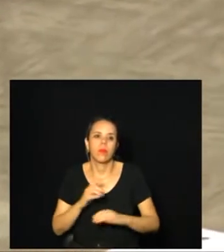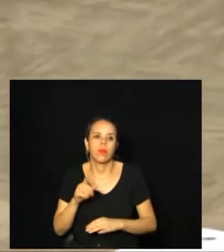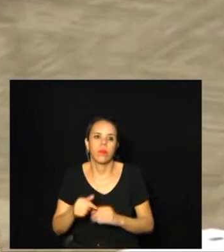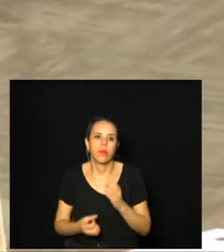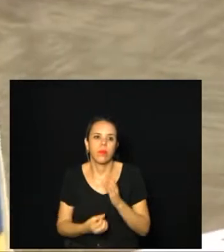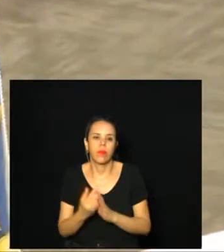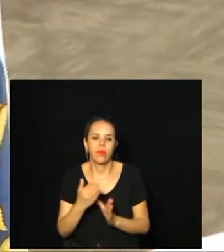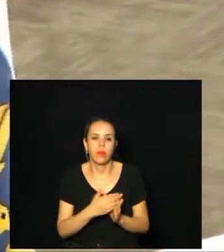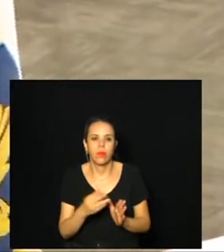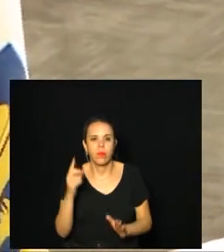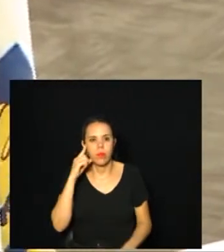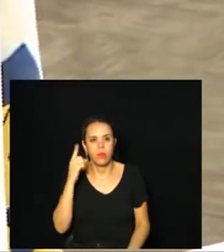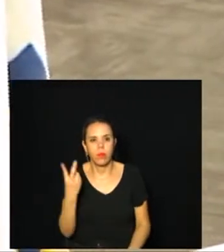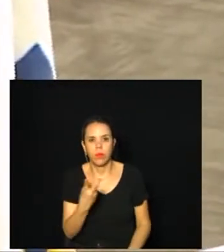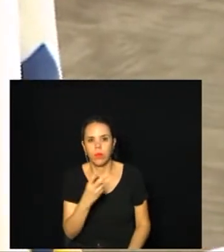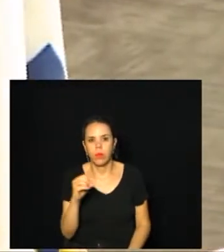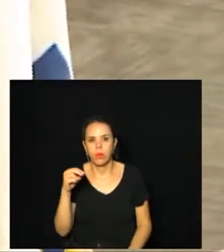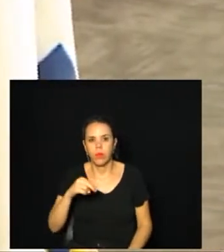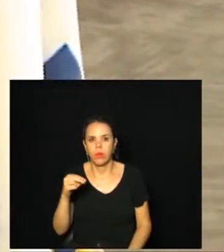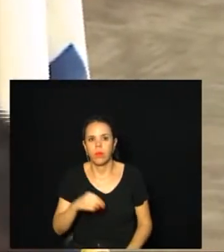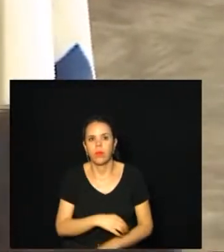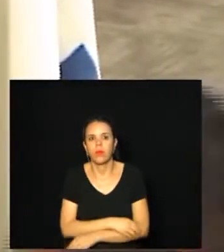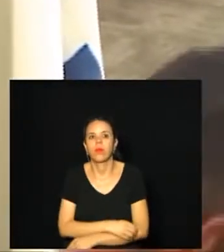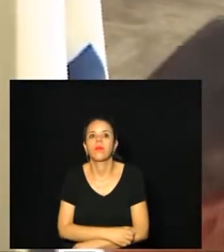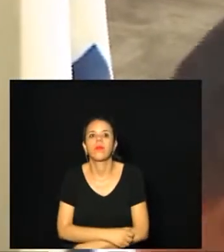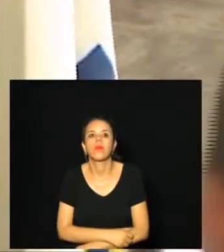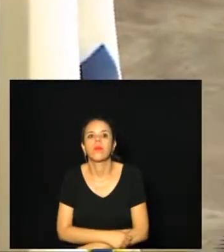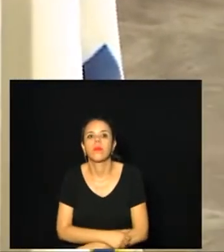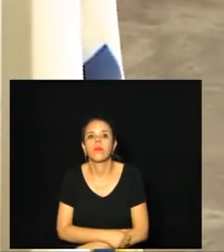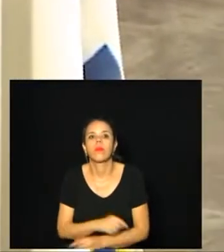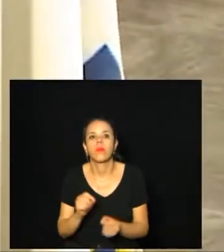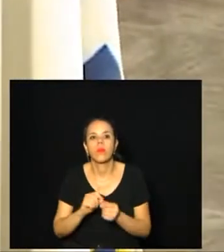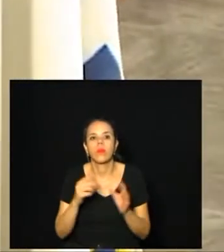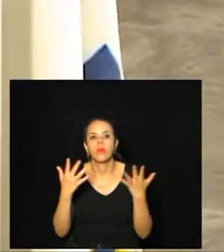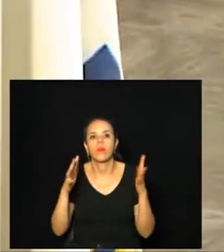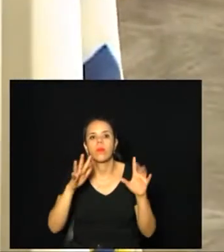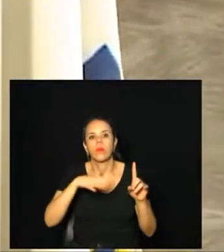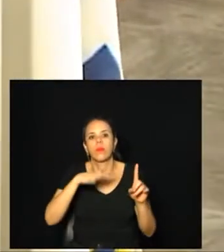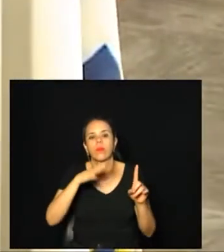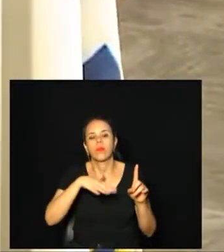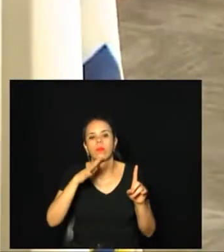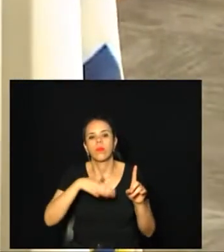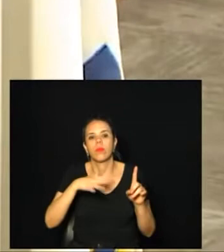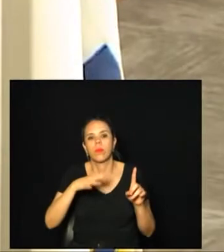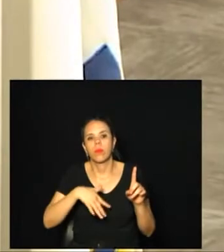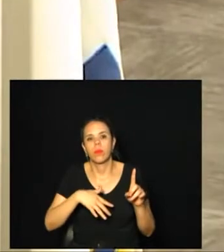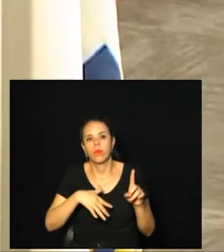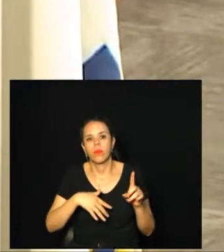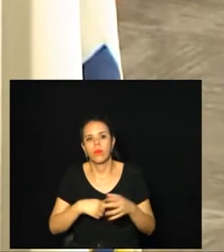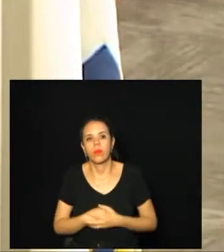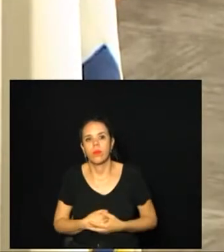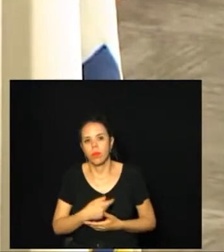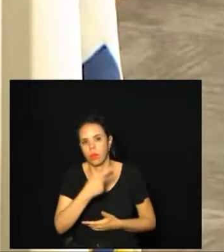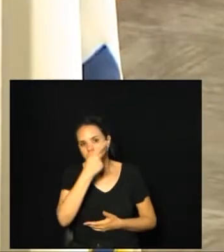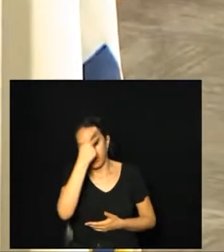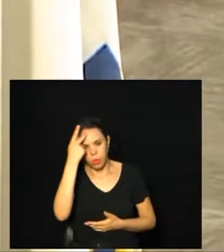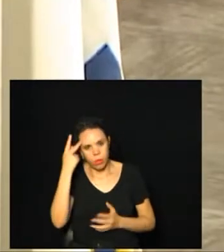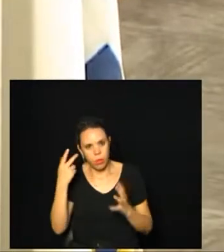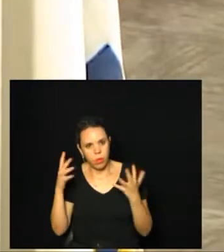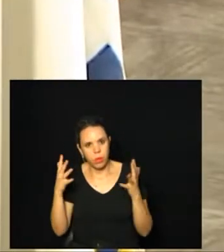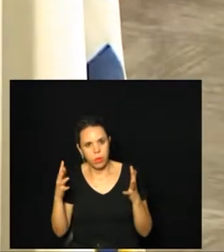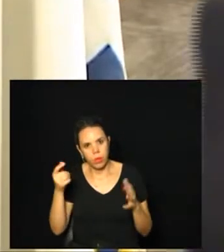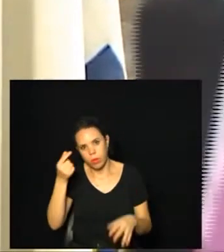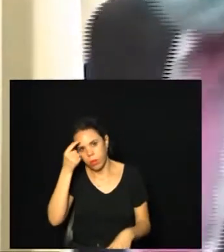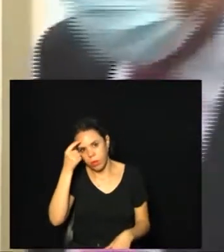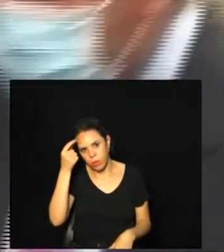acontece no dia 20 de novembro, onde é feita a homenagem as pessoas que comemoram